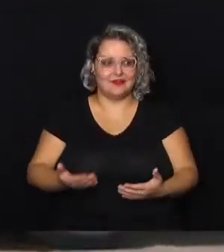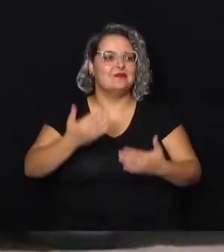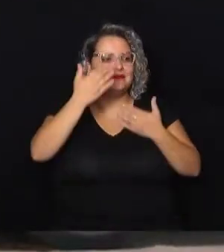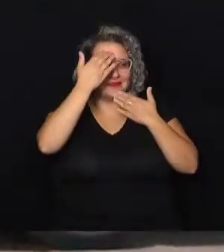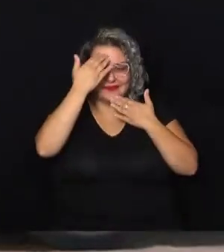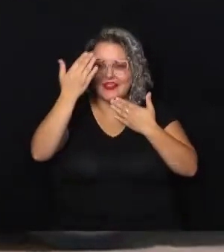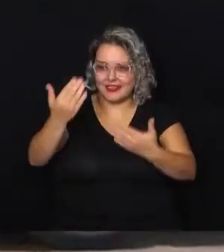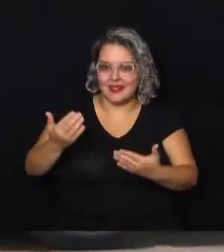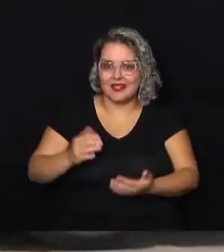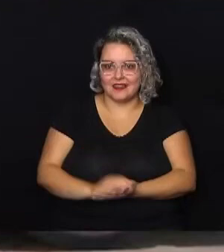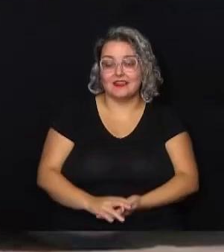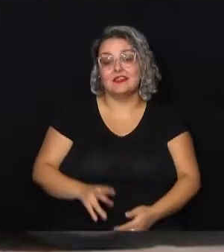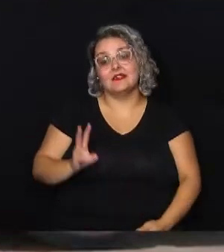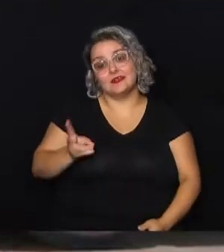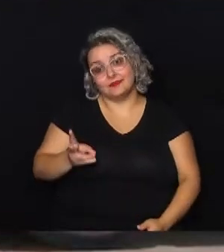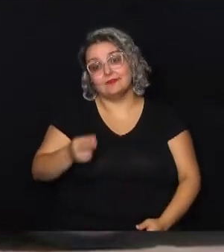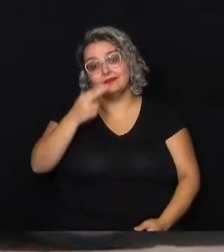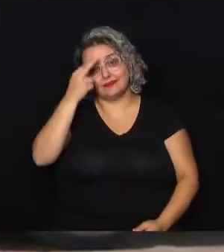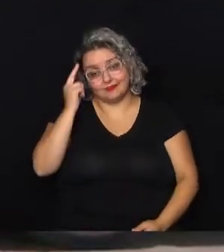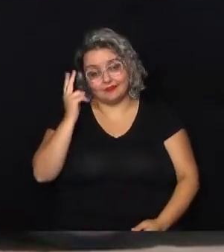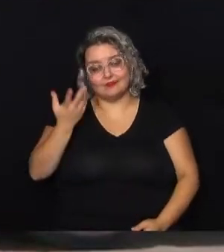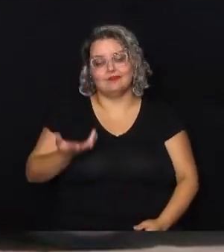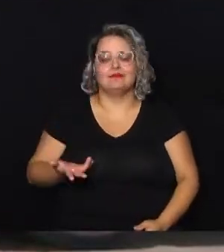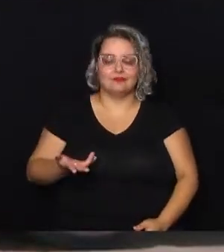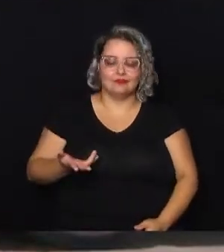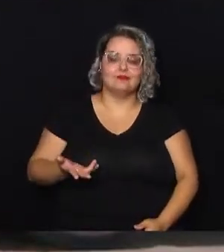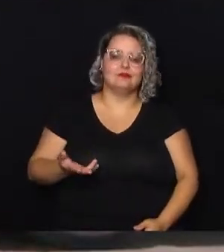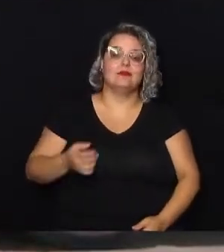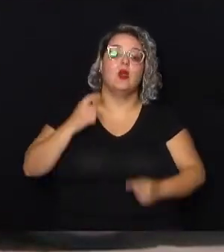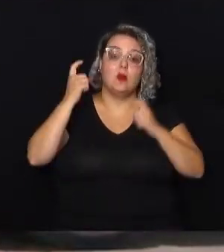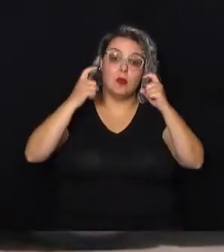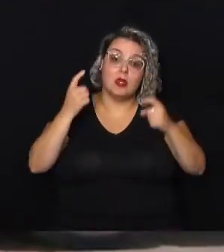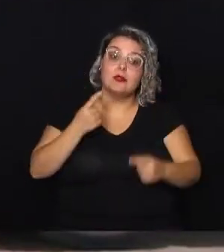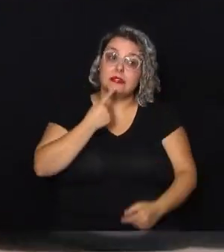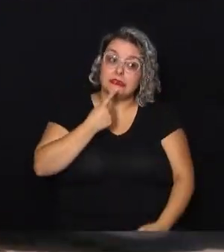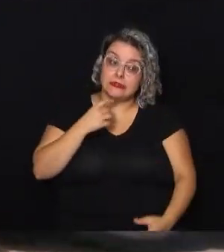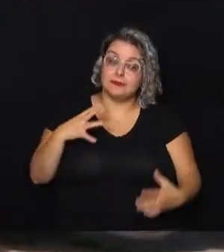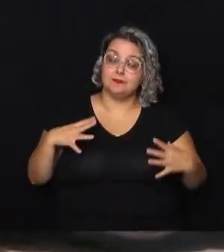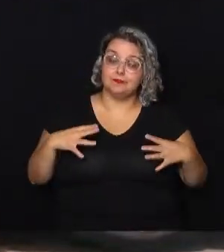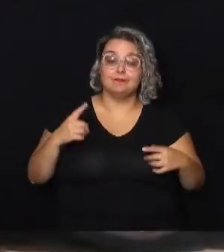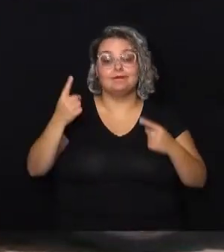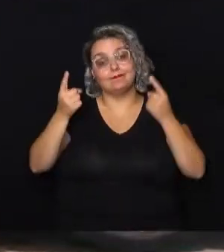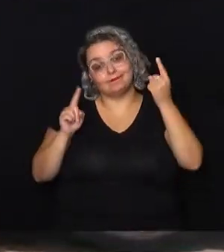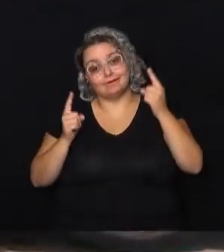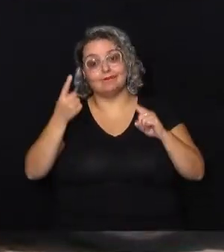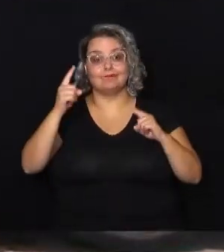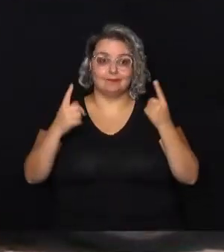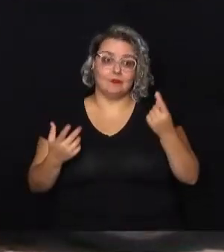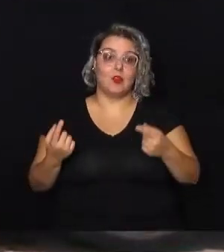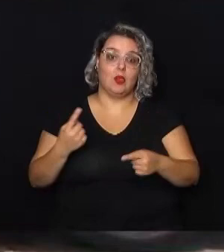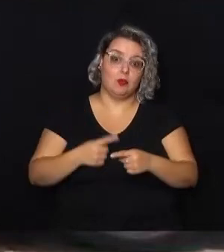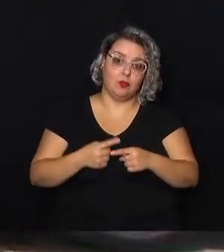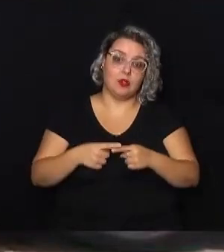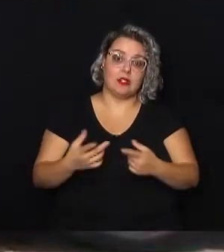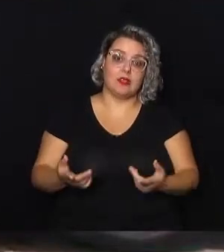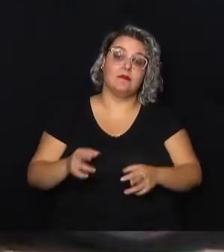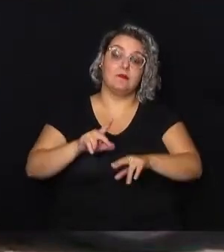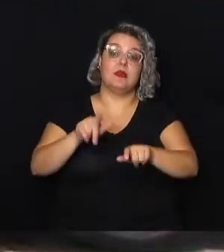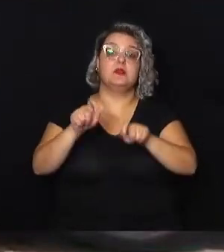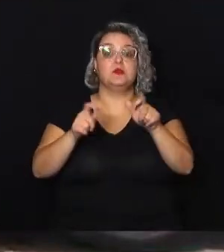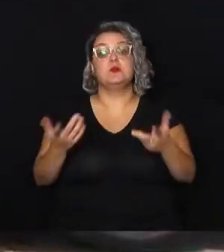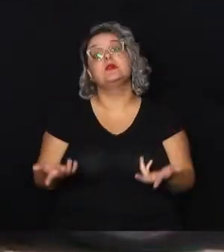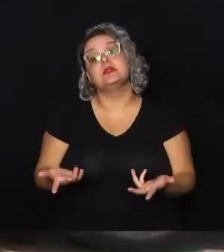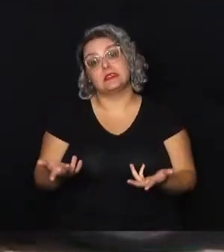isso, Gabriel. Sempre é uma preocupação muito grande com relação a feriados e no carnaval, até porque muita gente